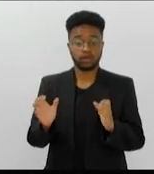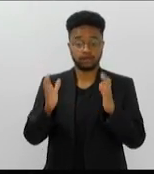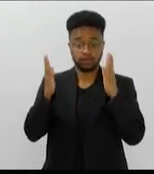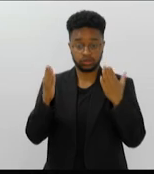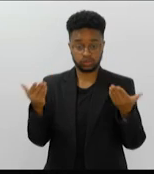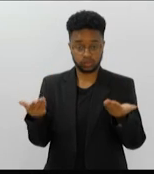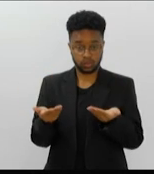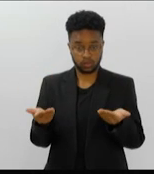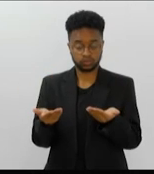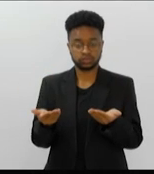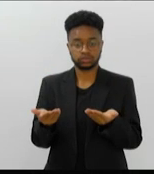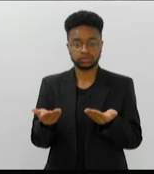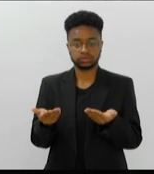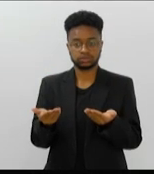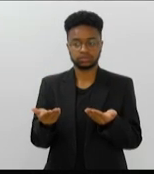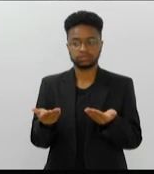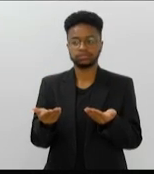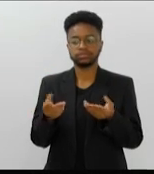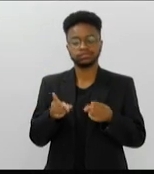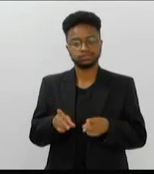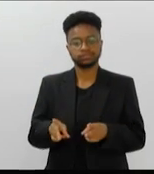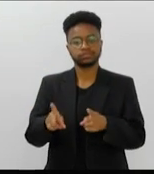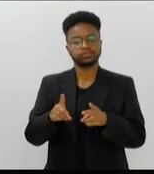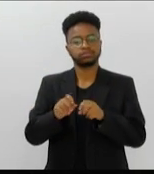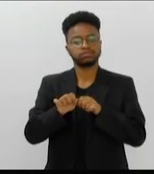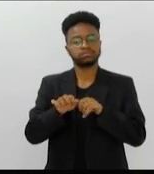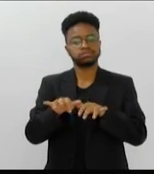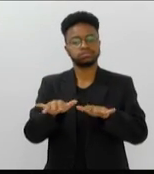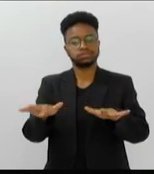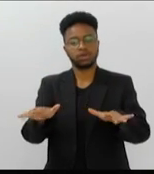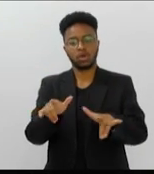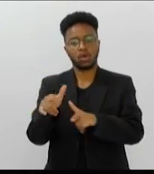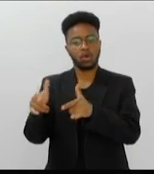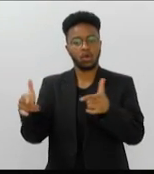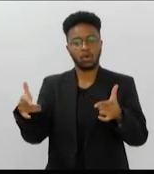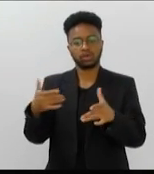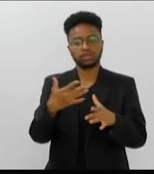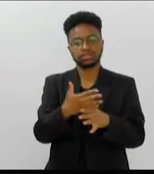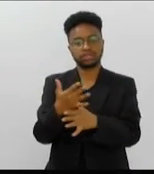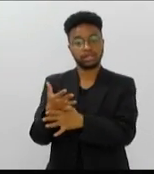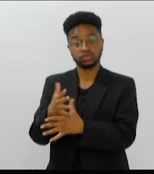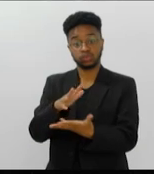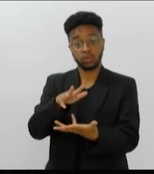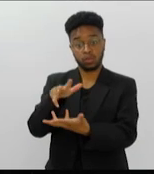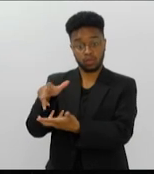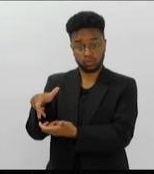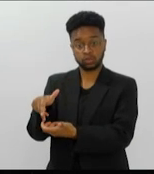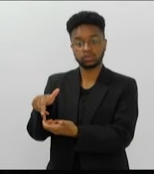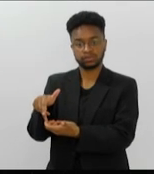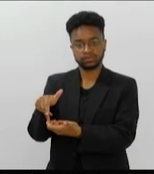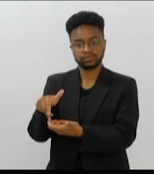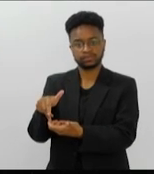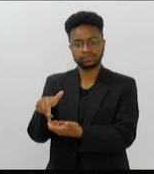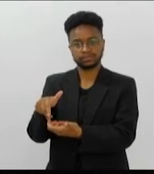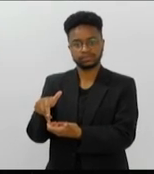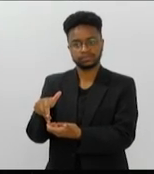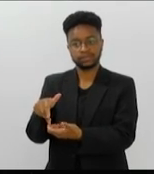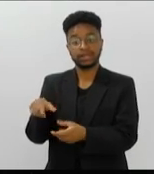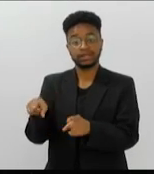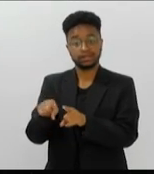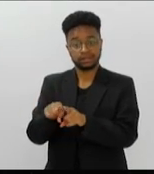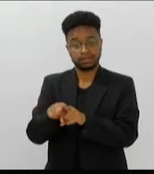hoje repercute em outras cidades do mundo. E lá também